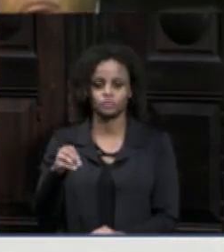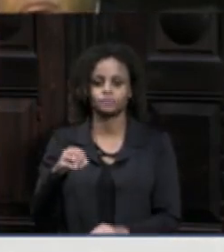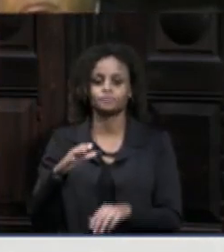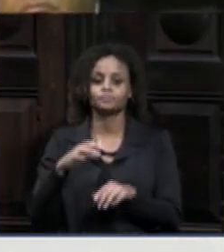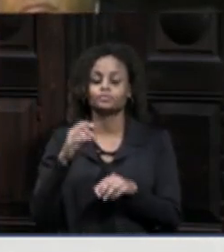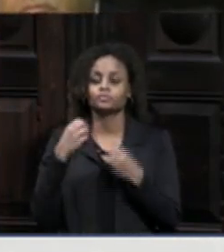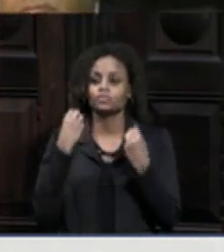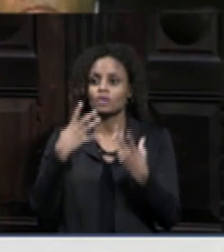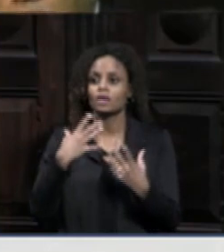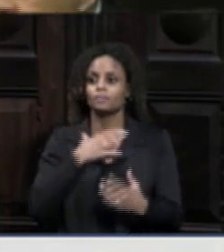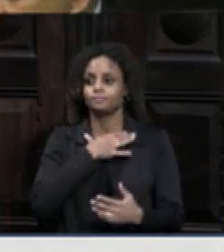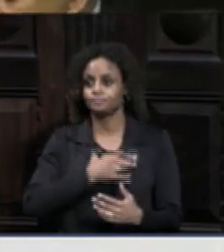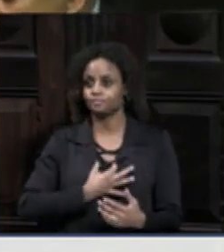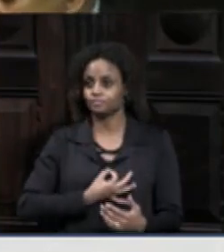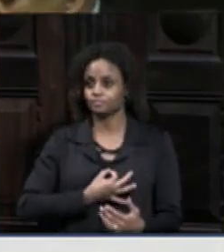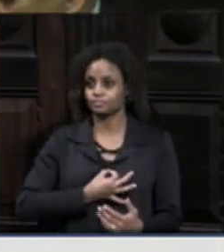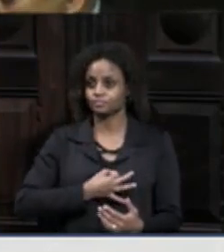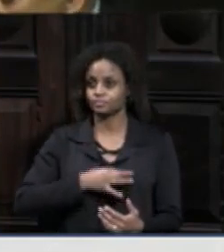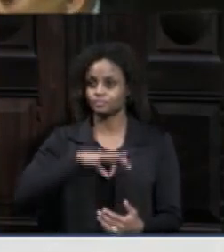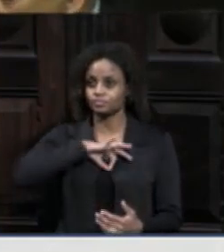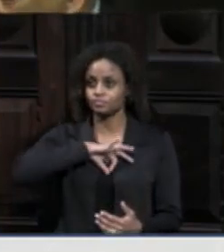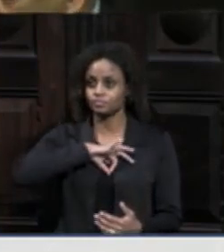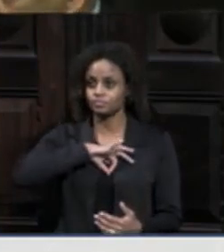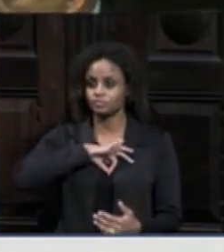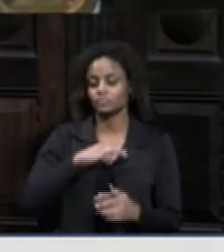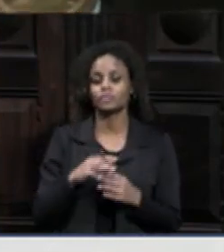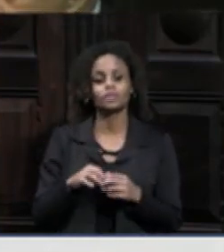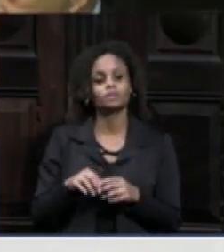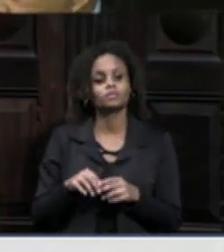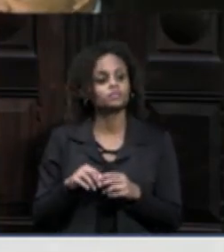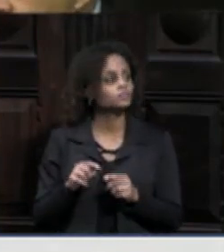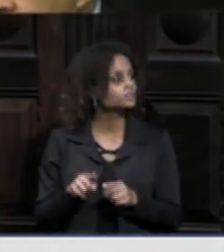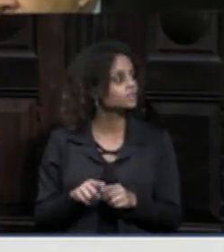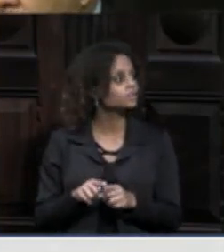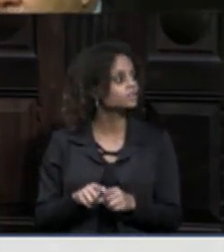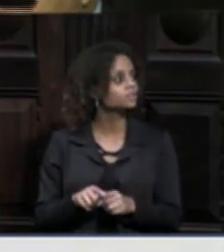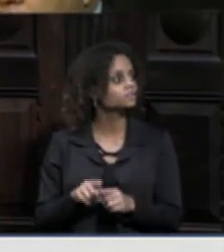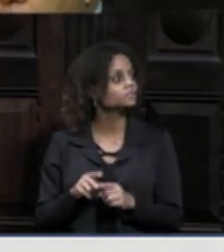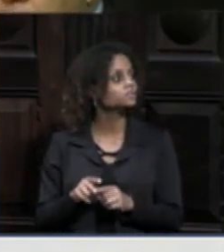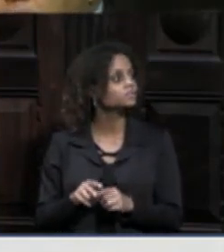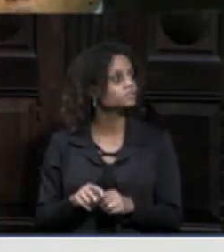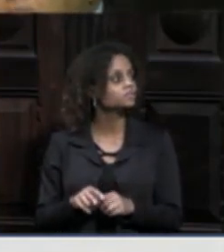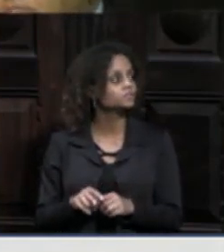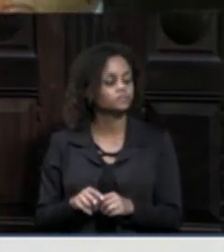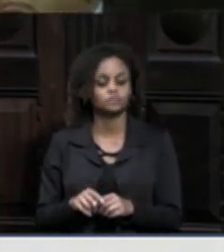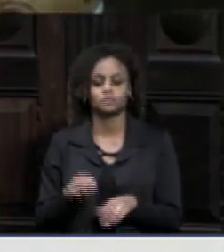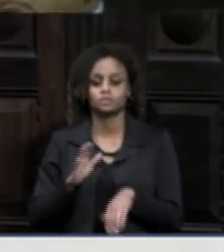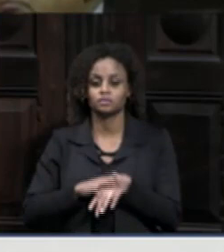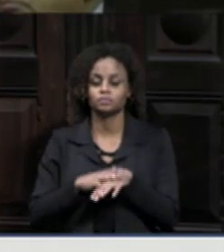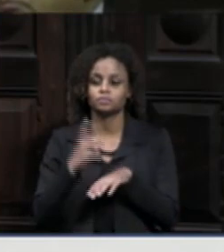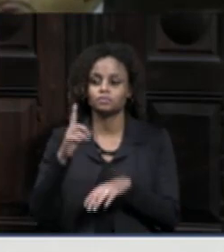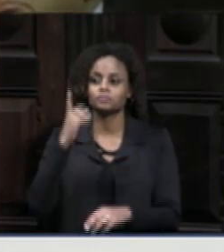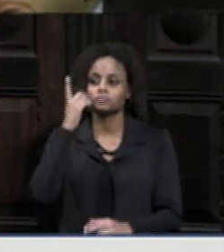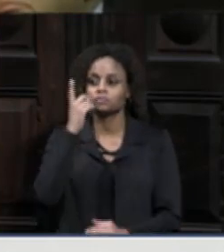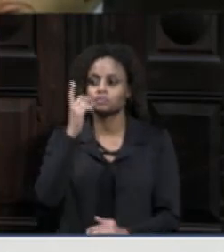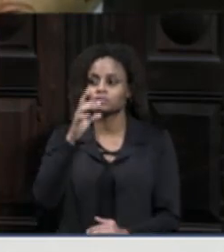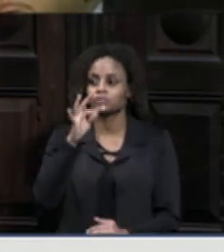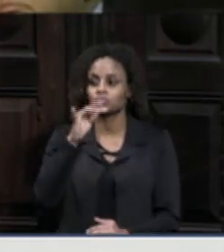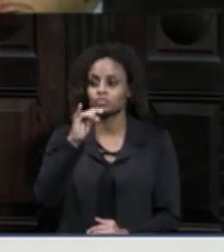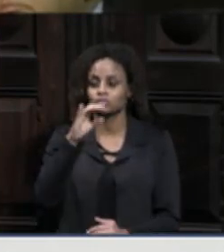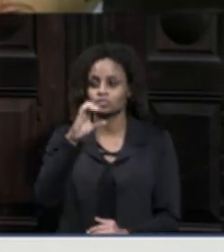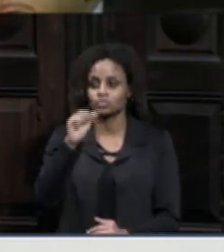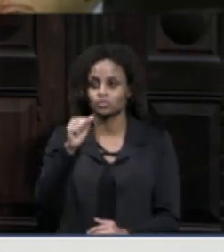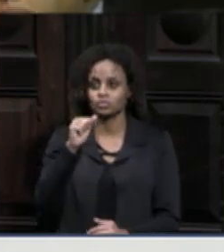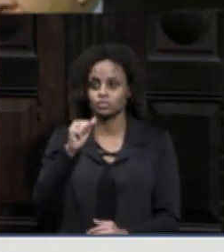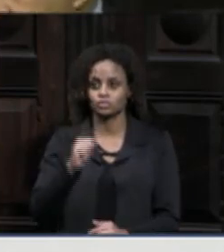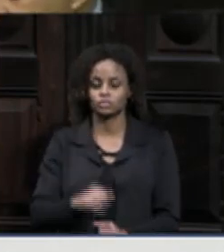Carla Cristina Fernandes Pinheiro. Parecer da Comissão de Normas Internas e Proposição Externa, favorável. Relator, deputado Dica. Em discussão. Não havendo ninguém